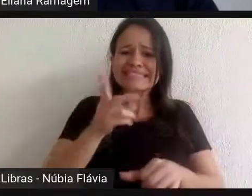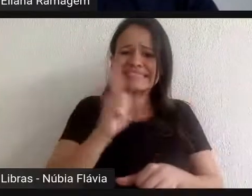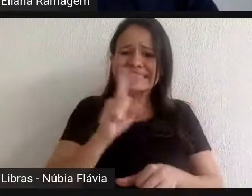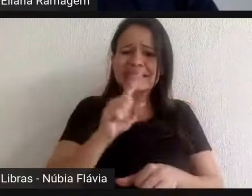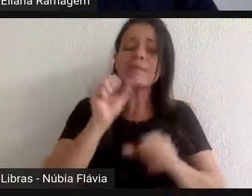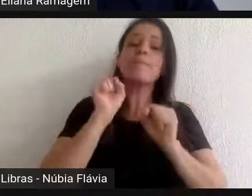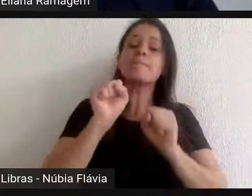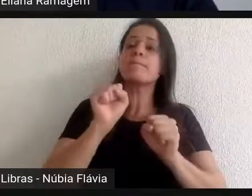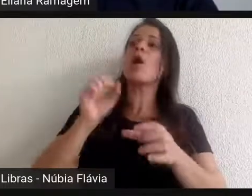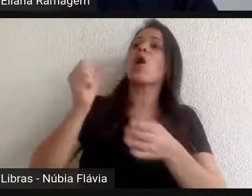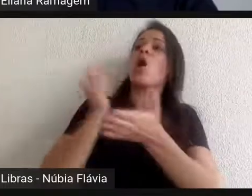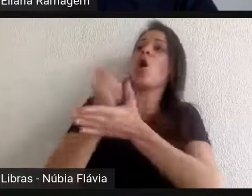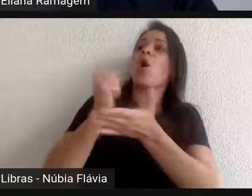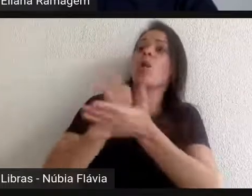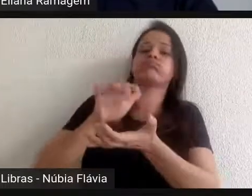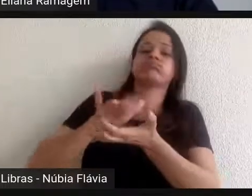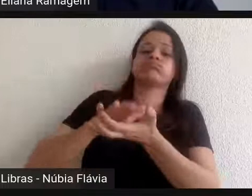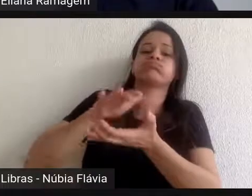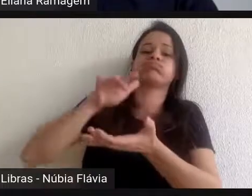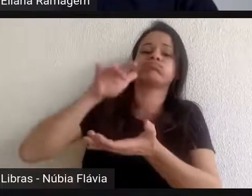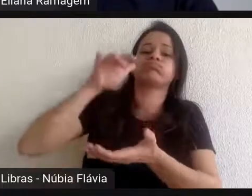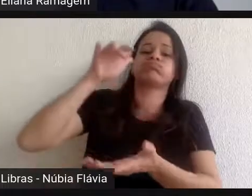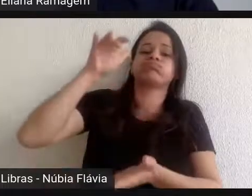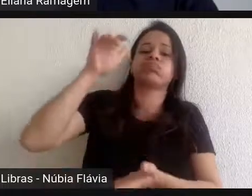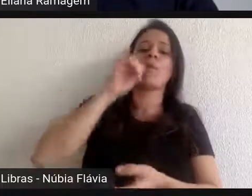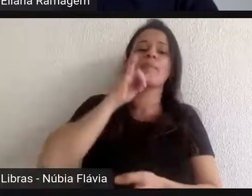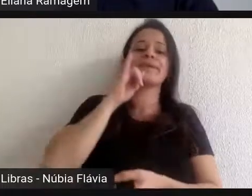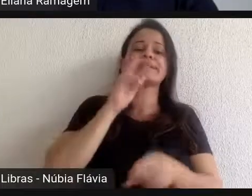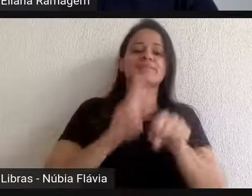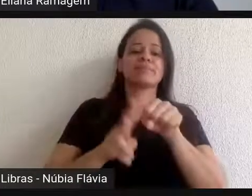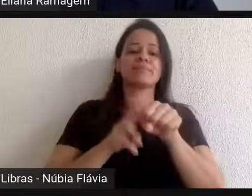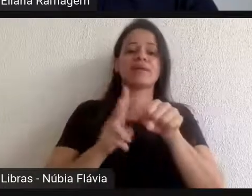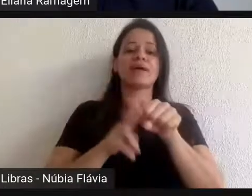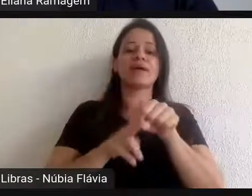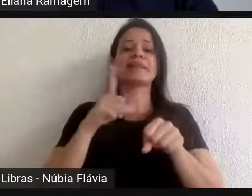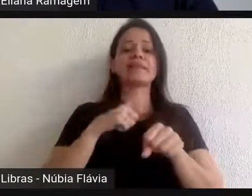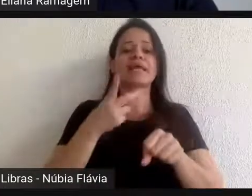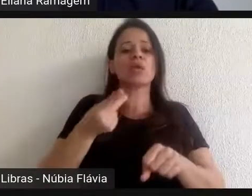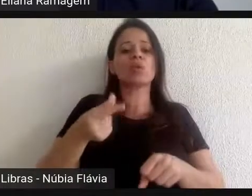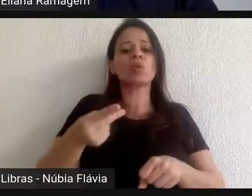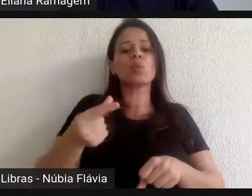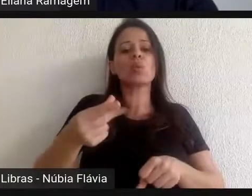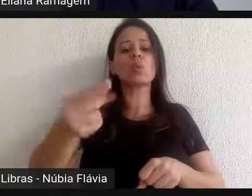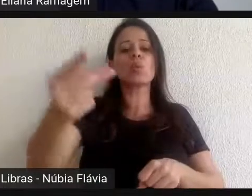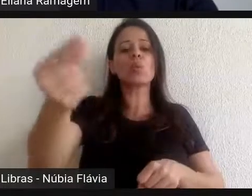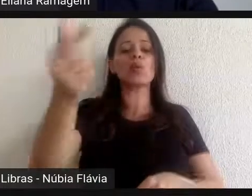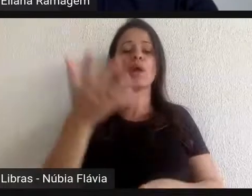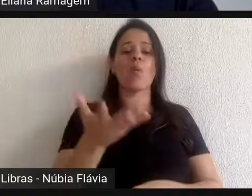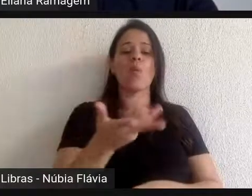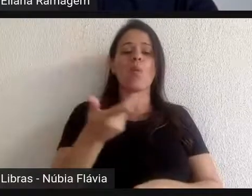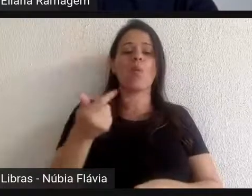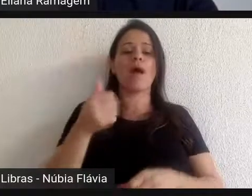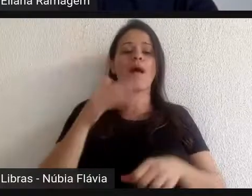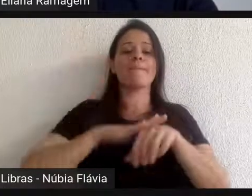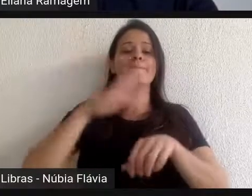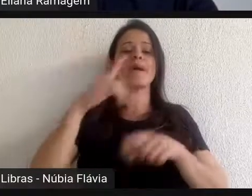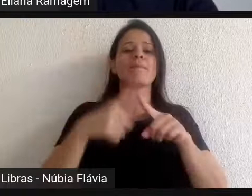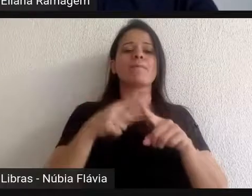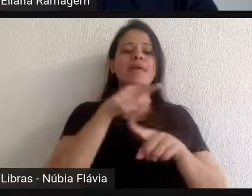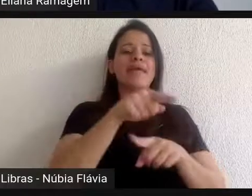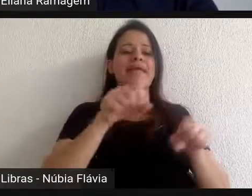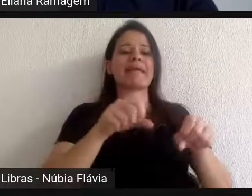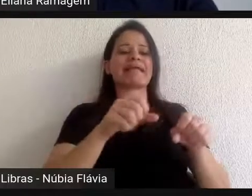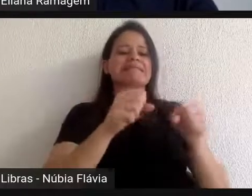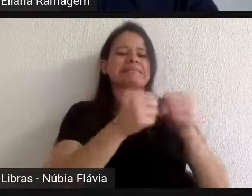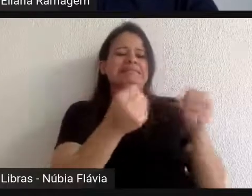se planejar e comprar vegetais que duram mais tempo na geladeira, que tem uma durabilidade maior, para a gente não precisar ficar